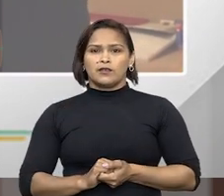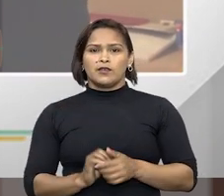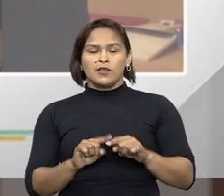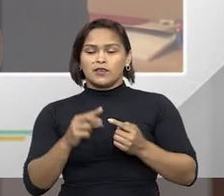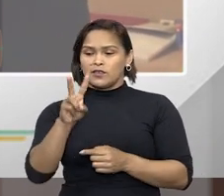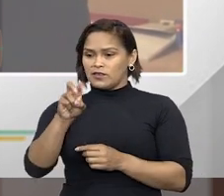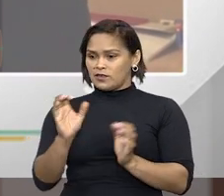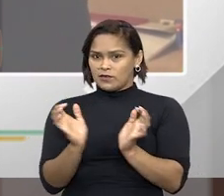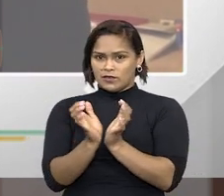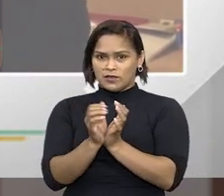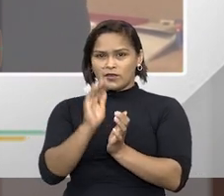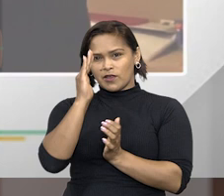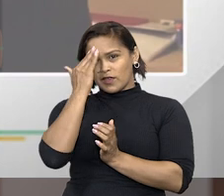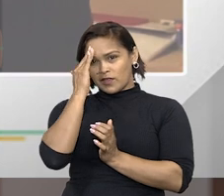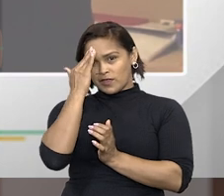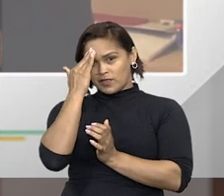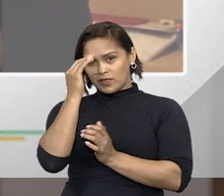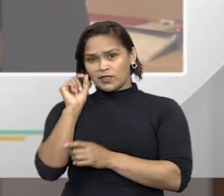de